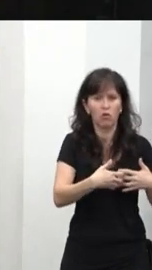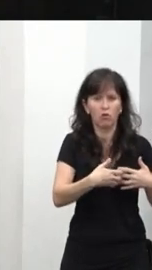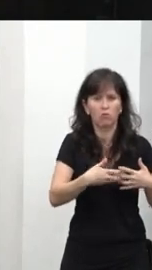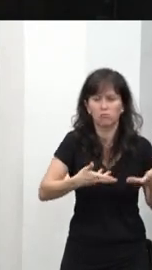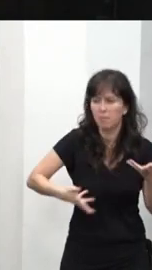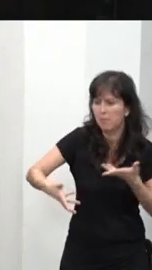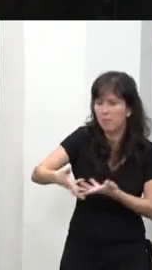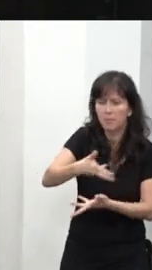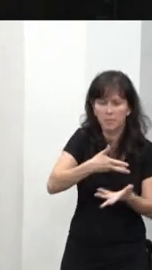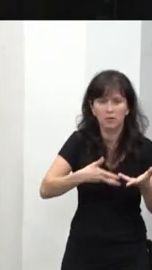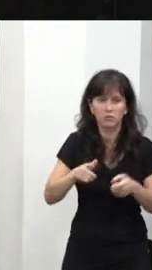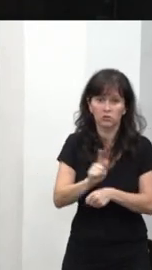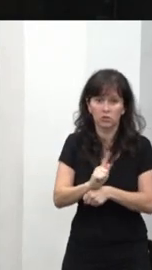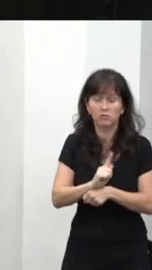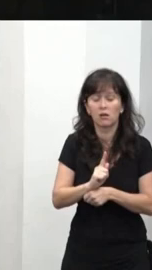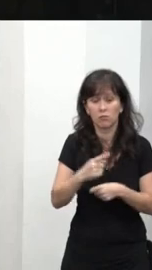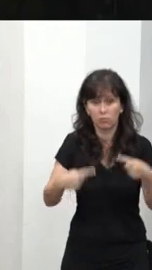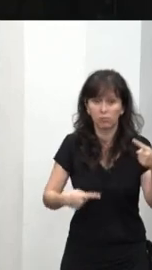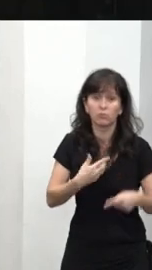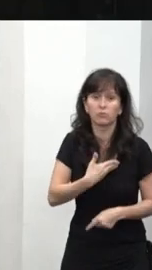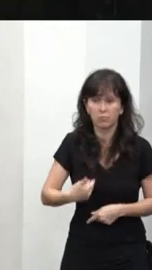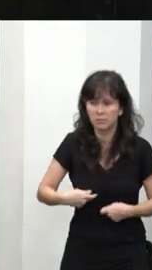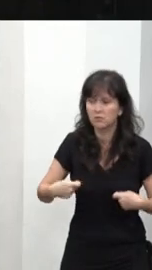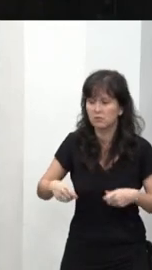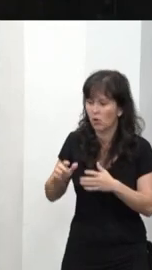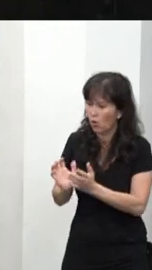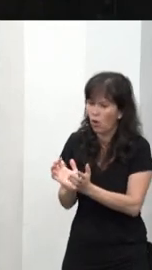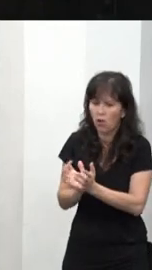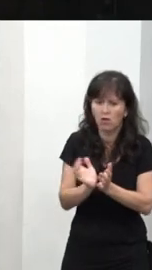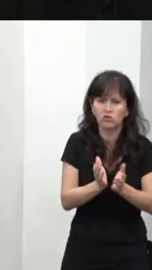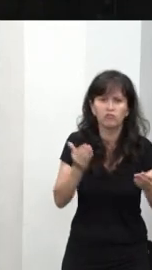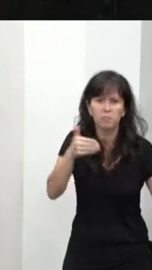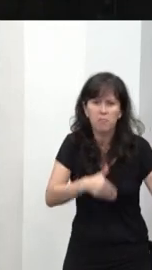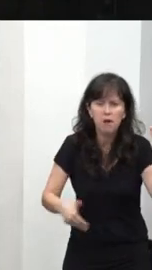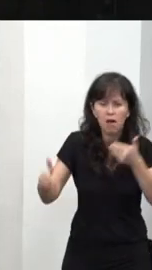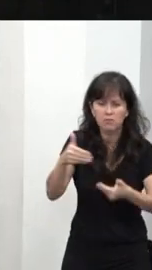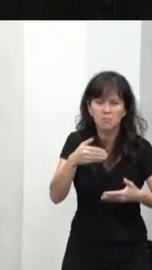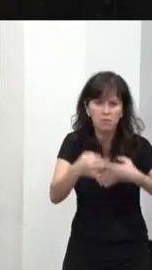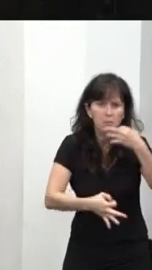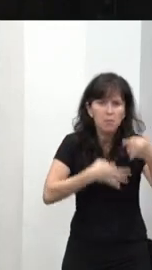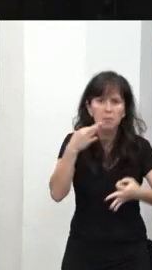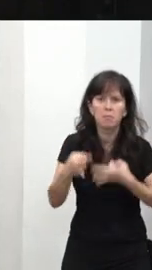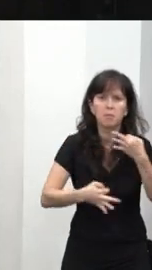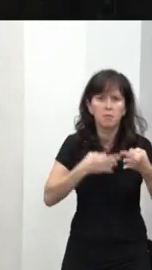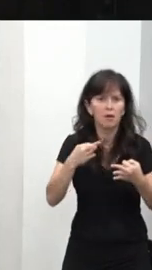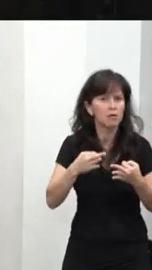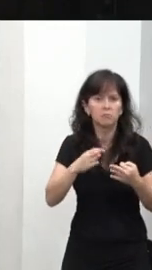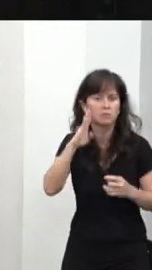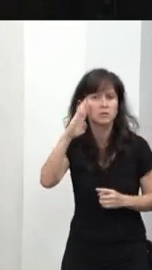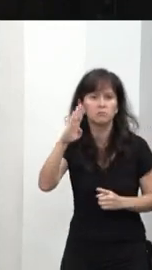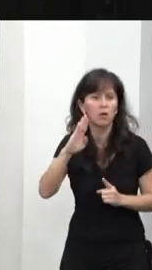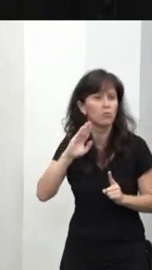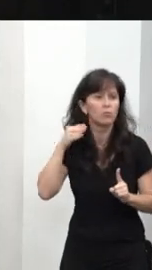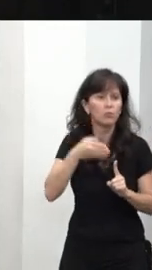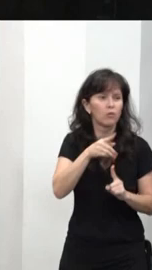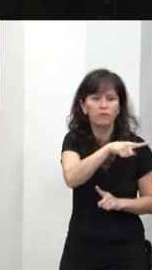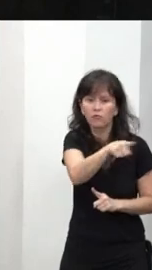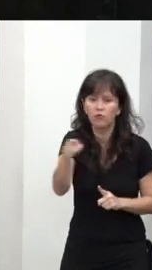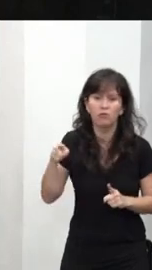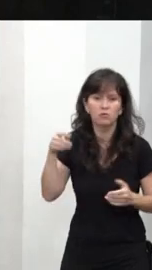política pública que seja construída coletivamente principalmente com quem a política pública se destina são todos vocês